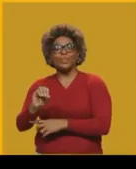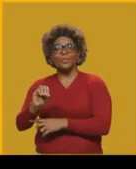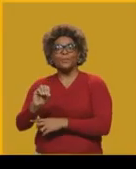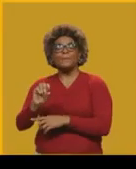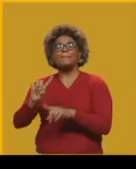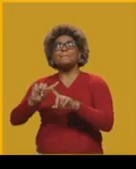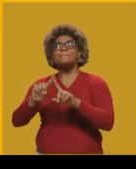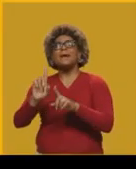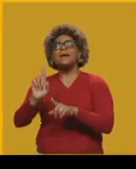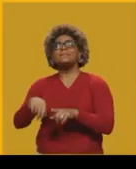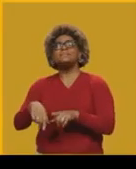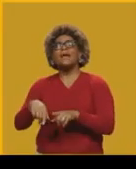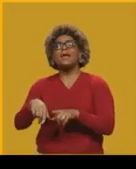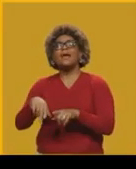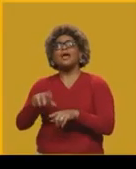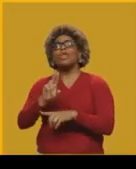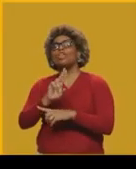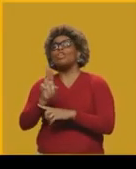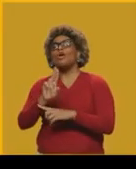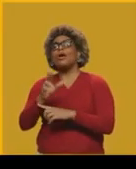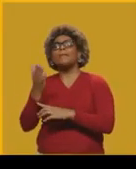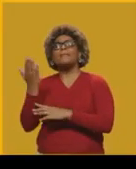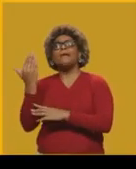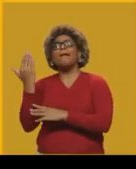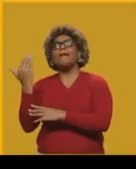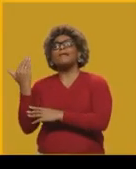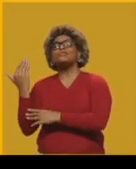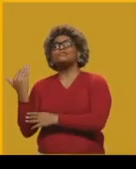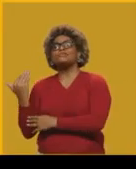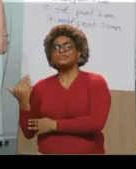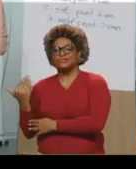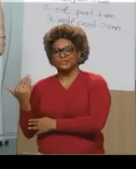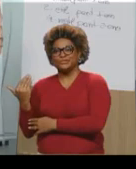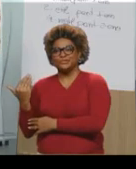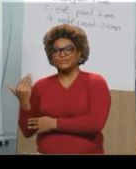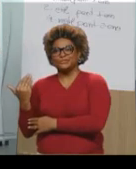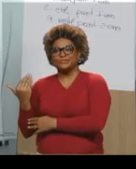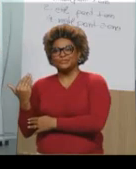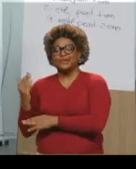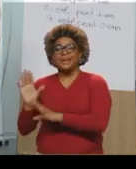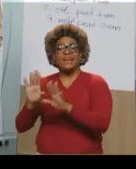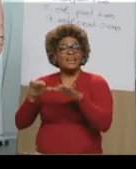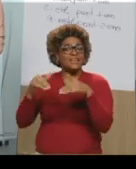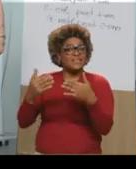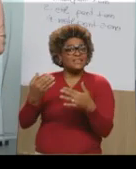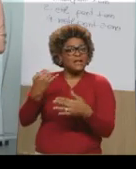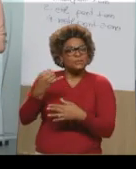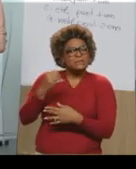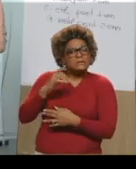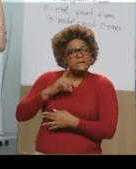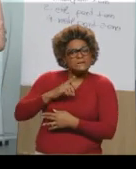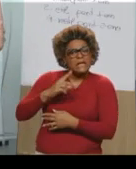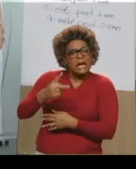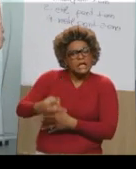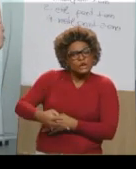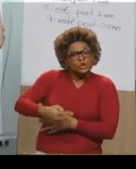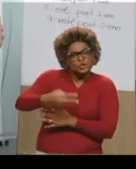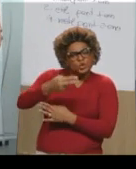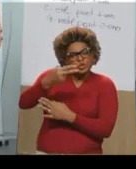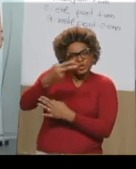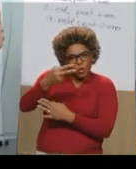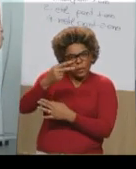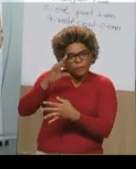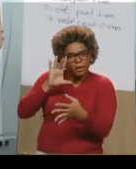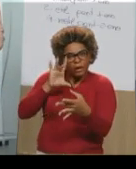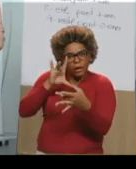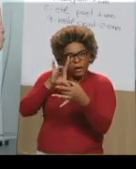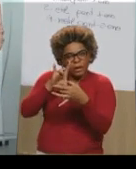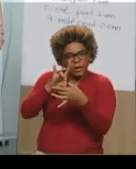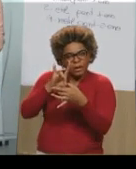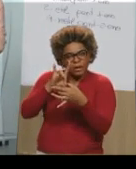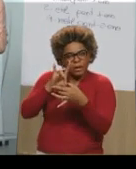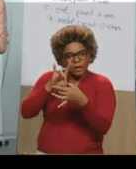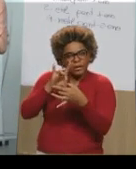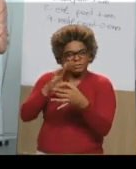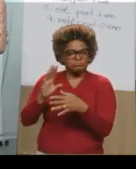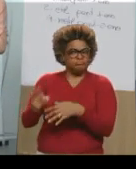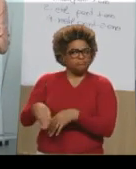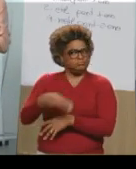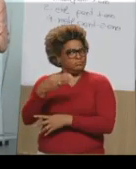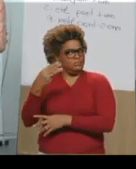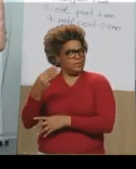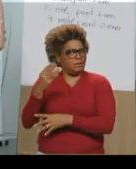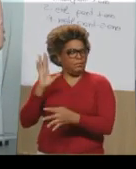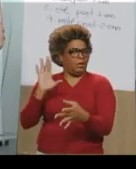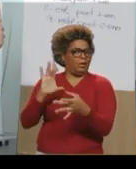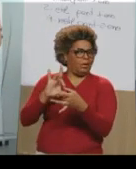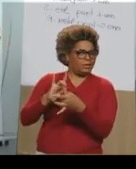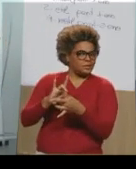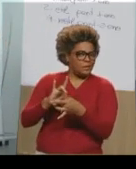Bom, insaturado é se ele tem dupla ligação. Se ele é in, quer dizer que ele tem tripla. Então, insaturado é se